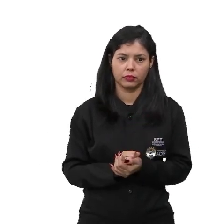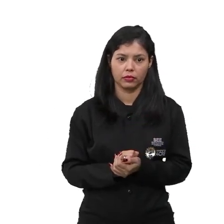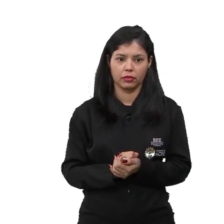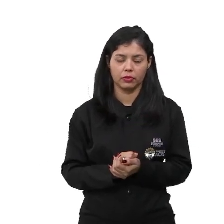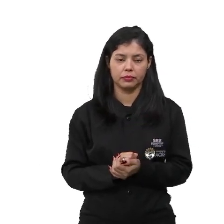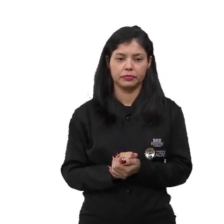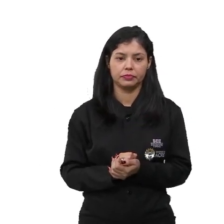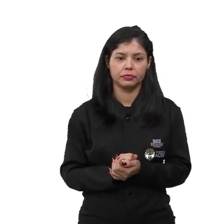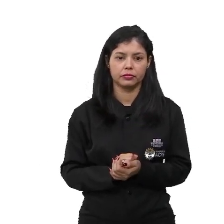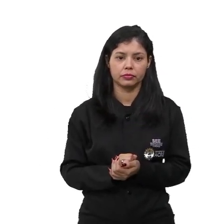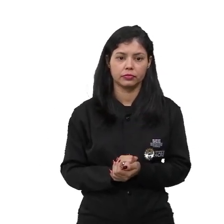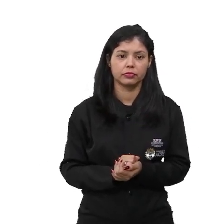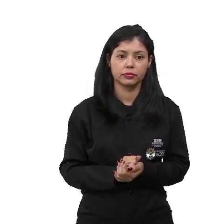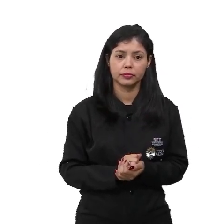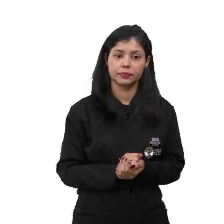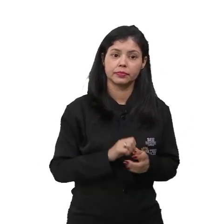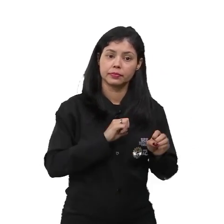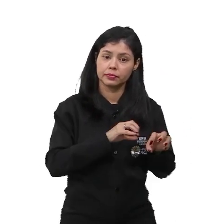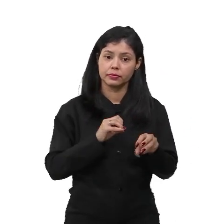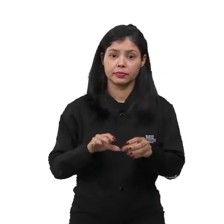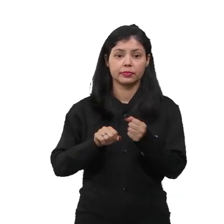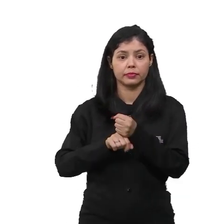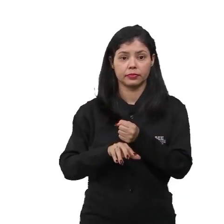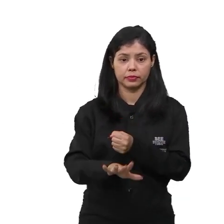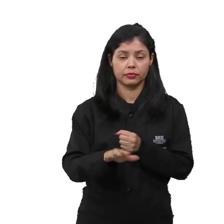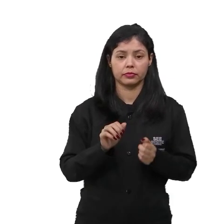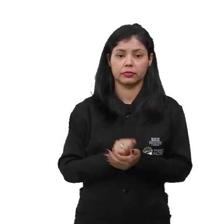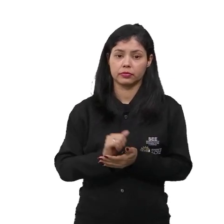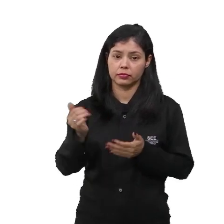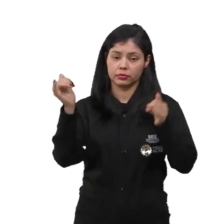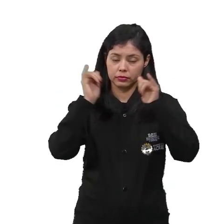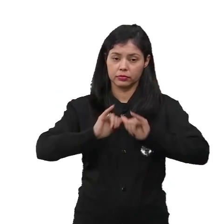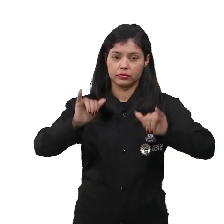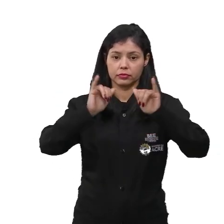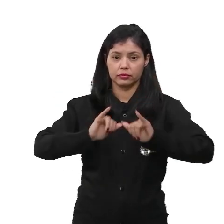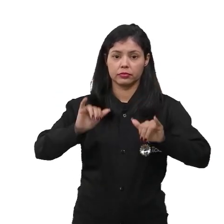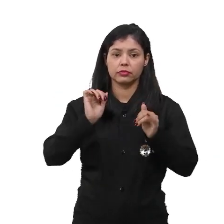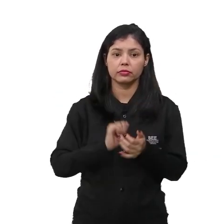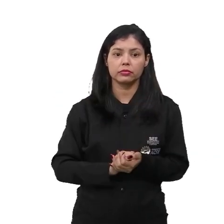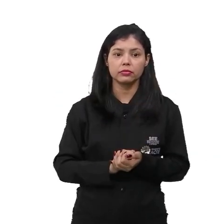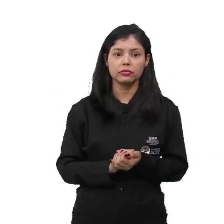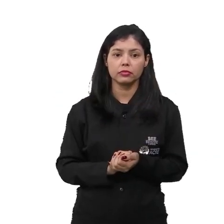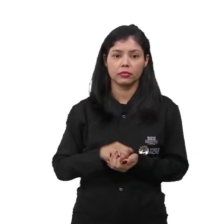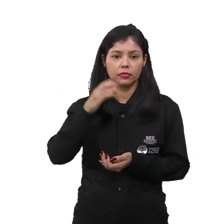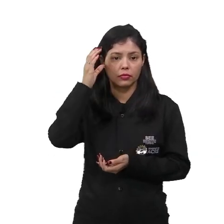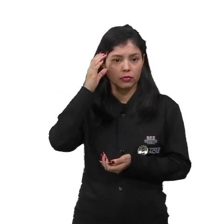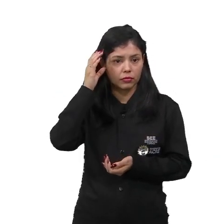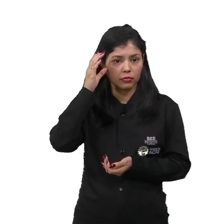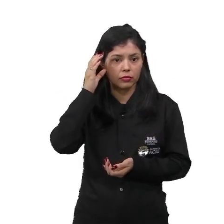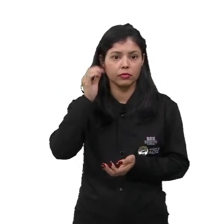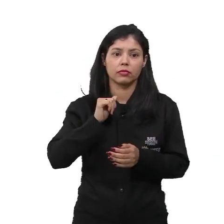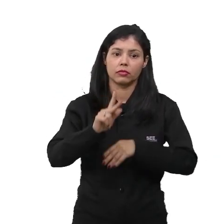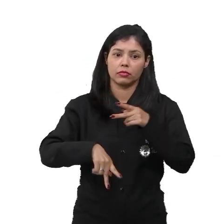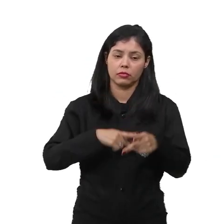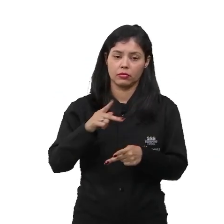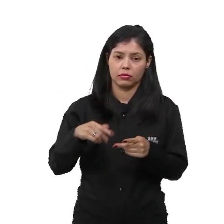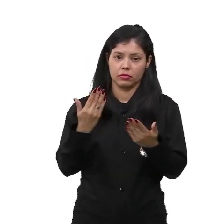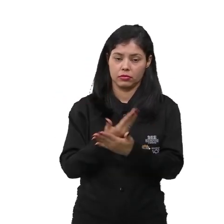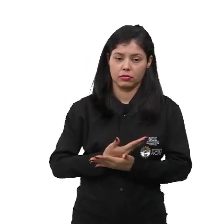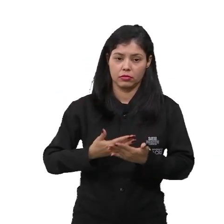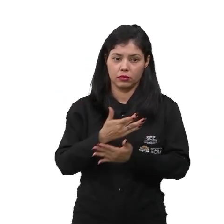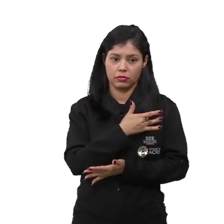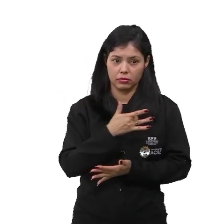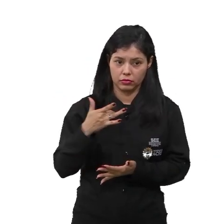infecção. E a educação sanitária, gente, que é nada mais, nada menos que a informação e a conscientização